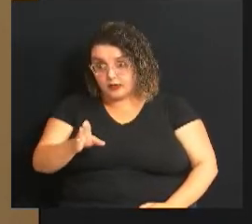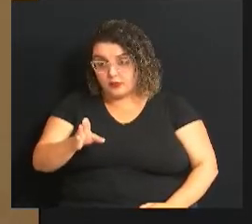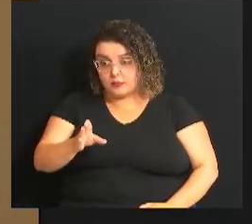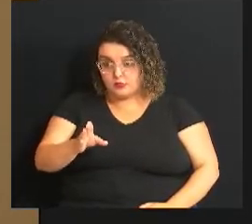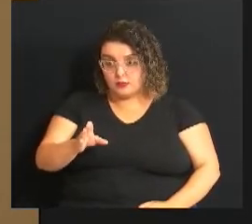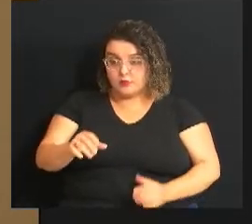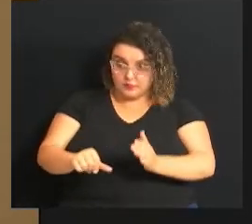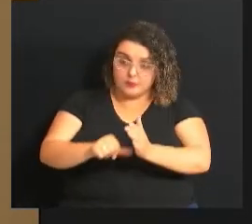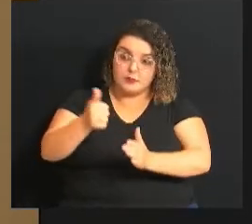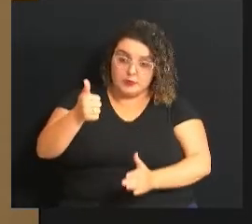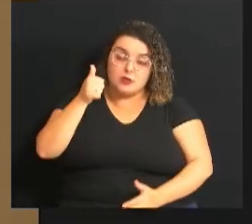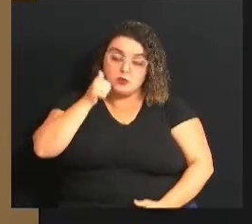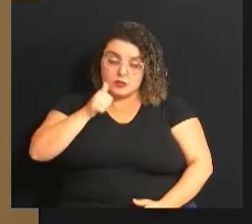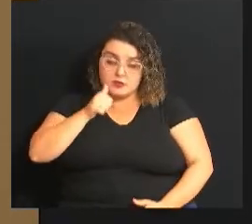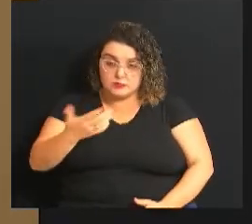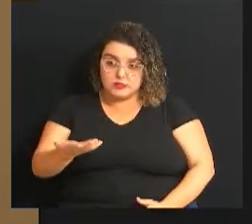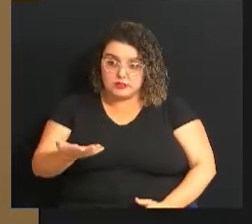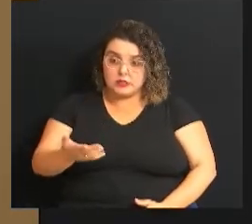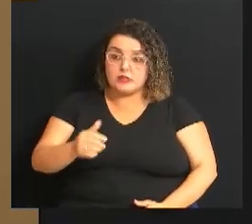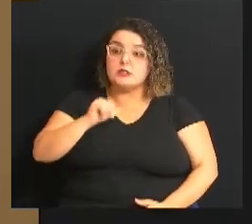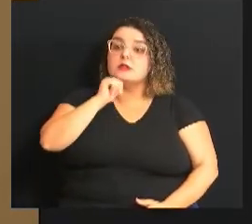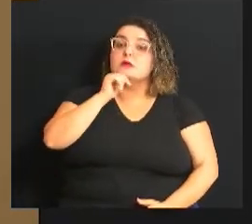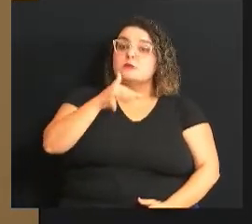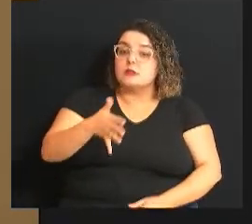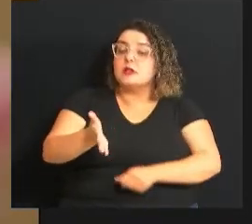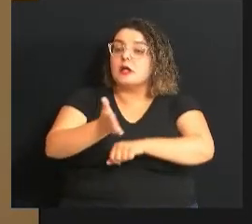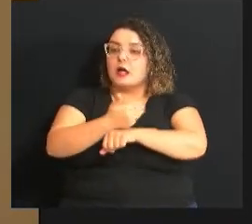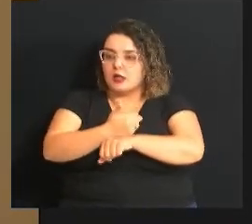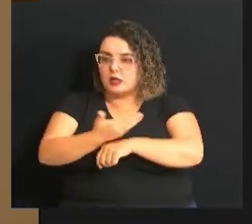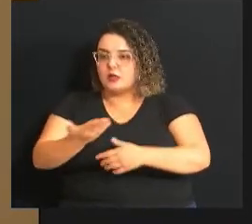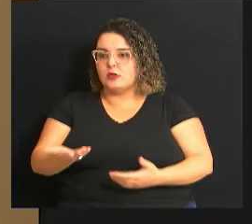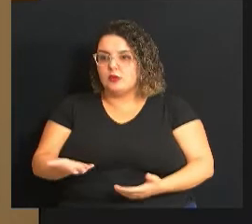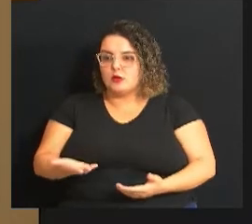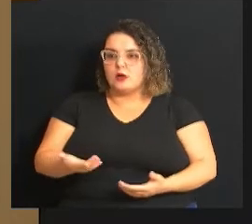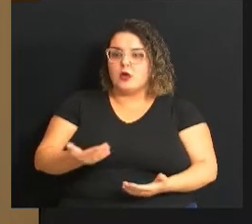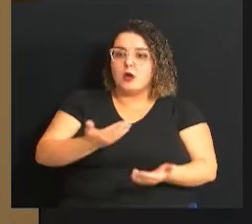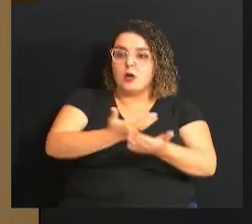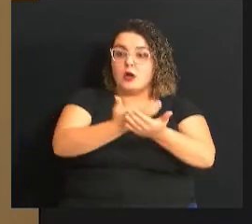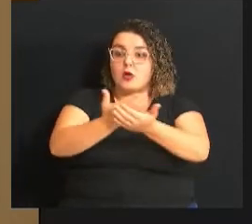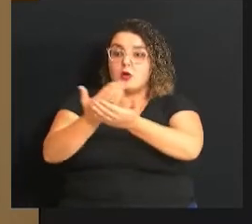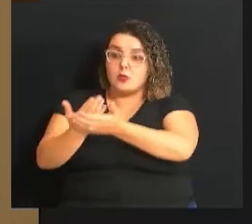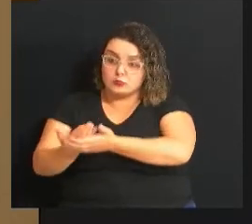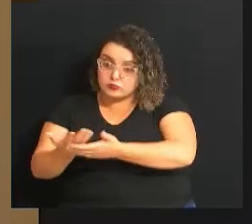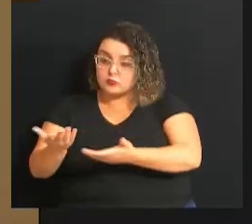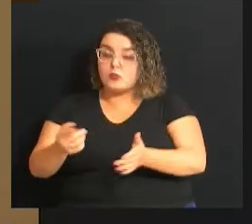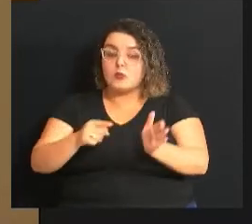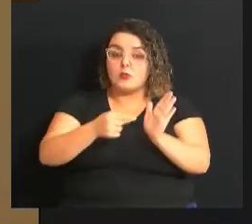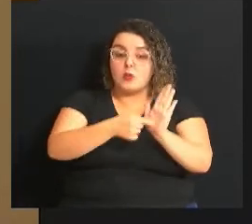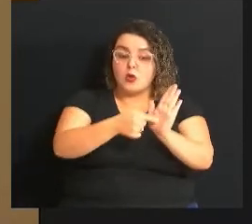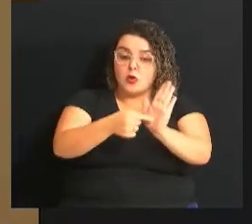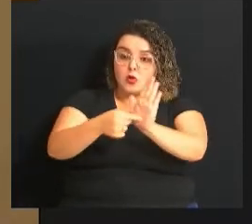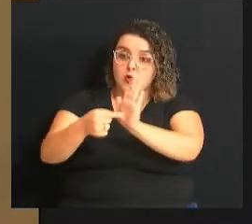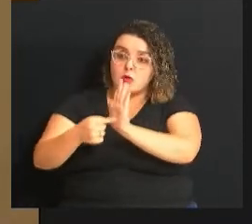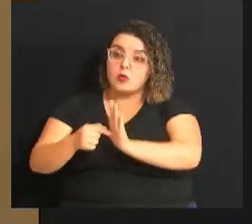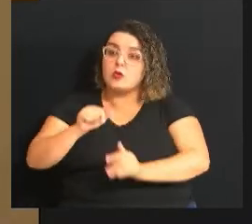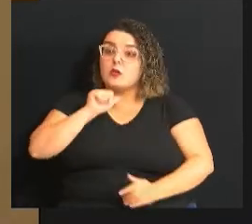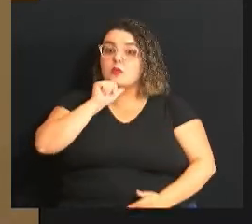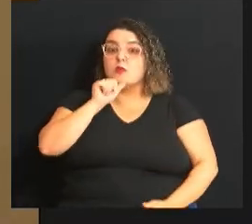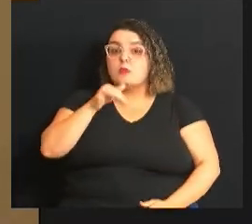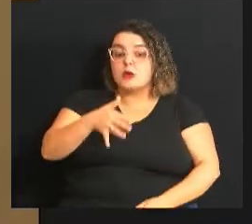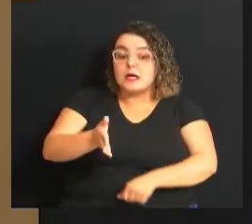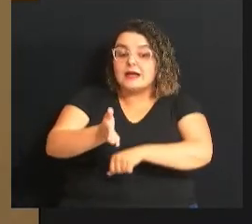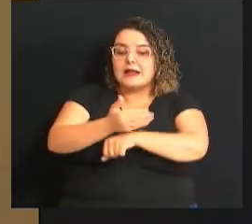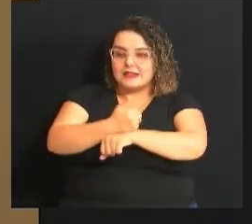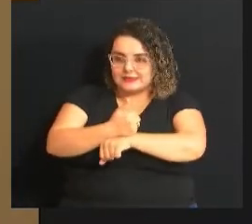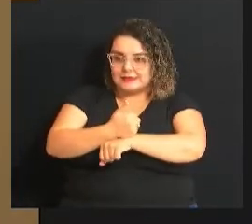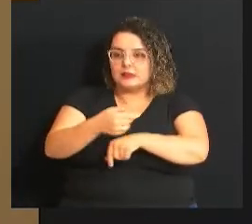das meninas, né, essa menstruação mais cedo. Alguns estudos também populacionais mostram que a menstruação mais cedo